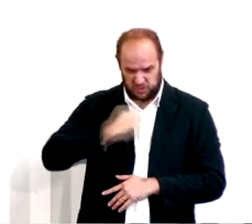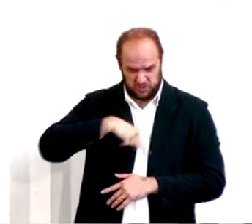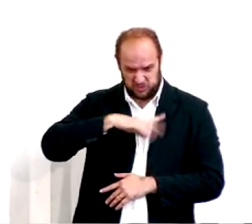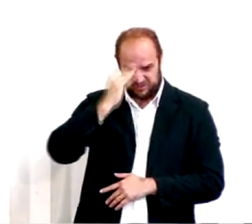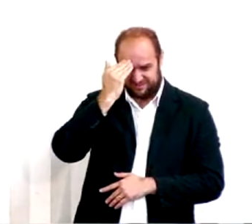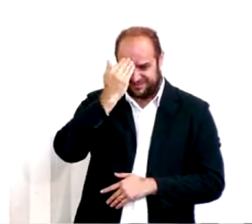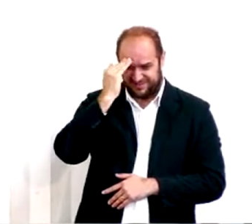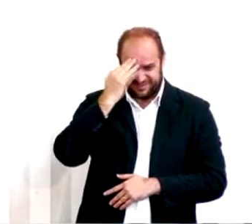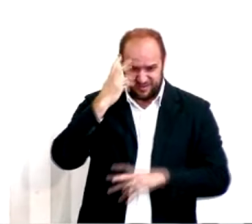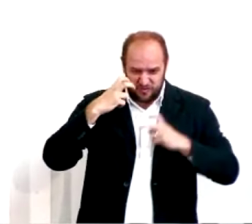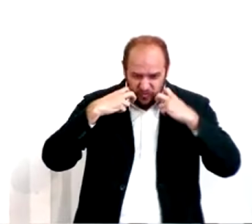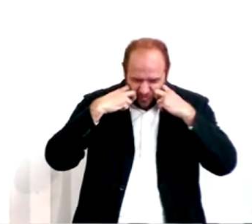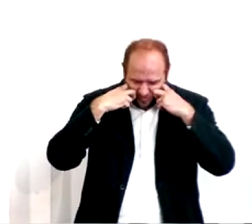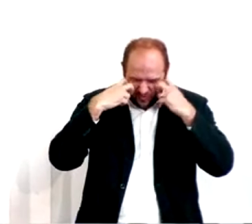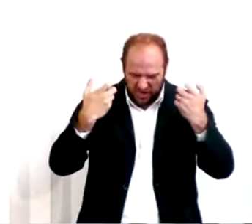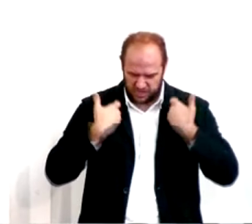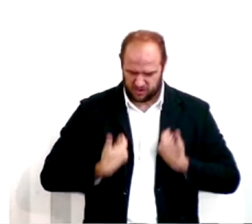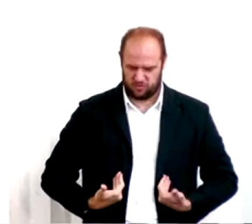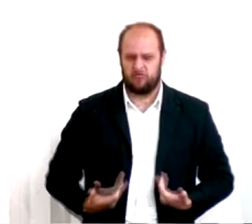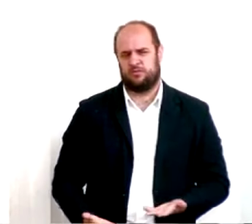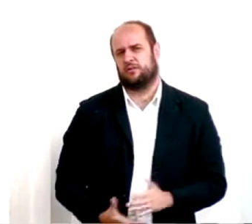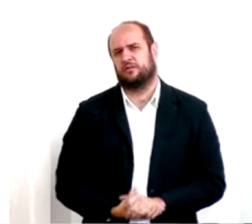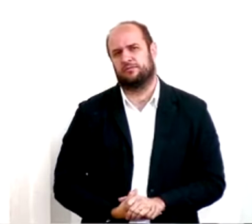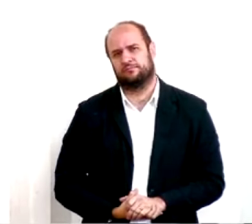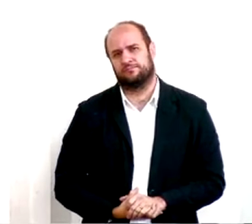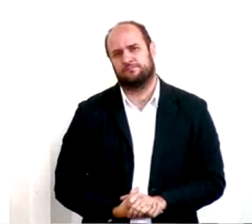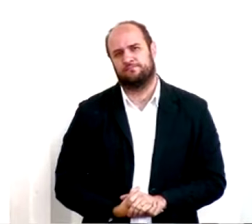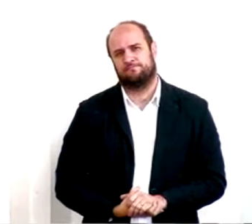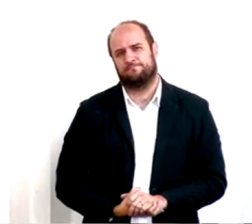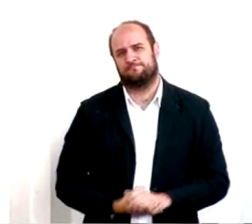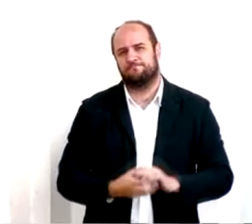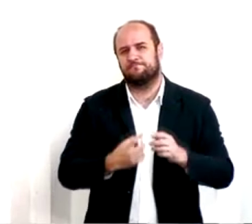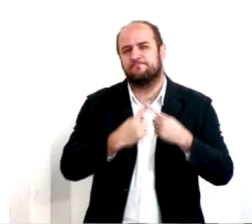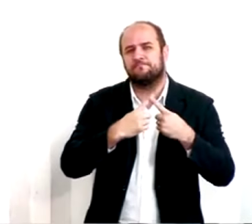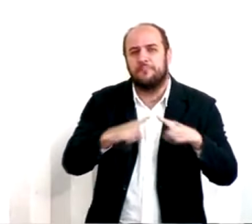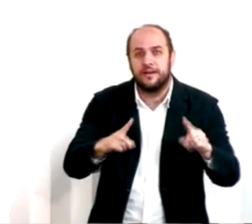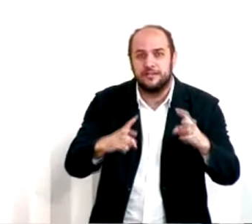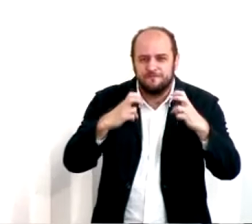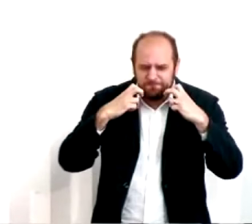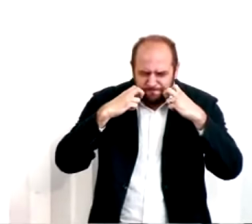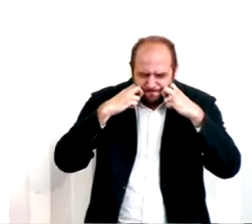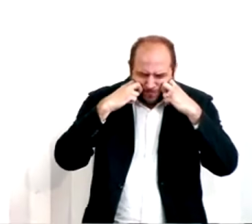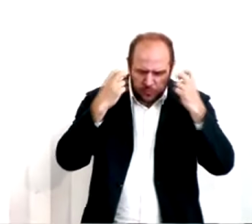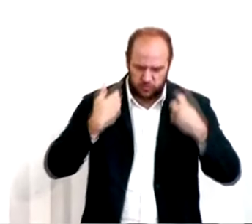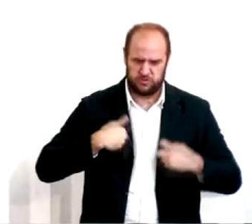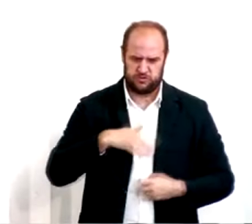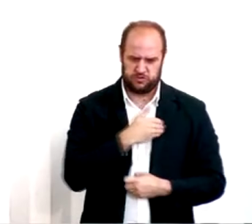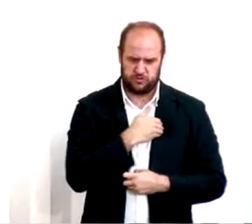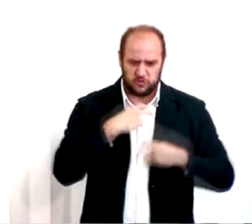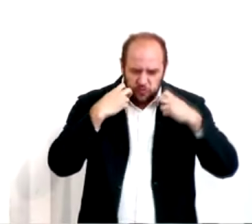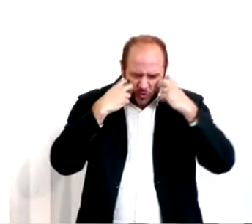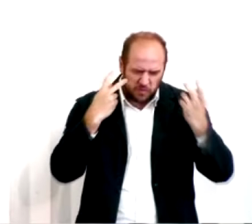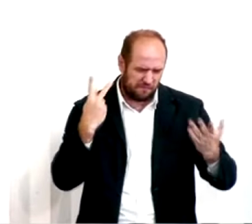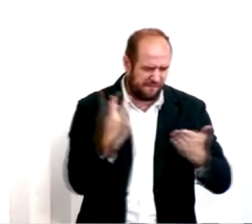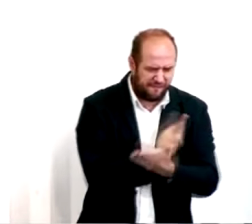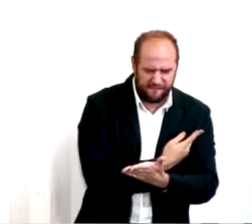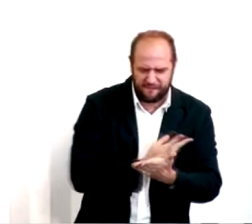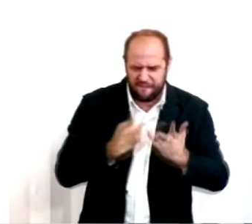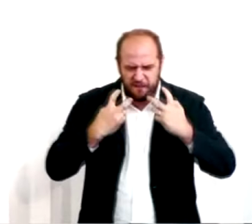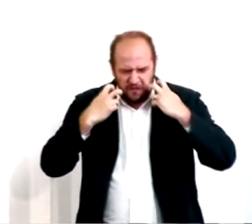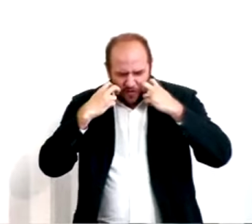de vergonha porque nós somos assim só que a nossa vergonha a vergonha das nossas falhas a